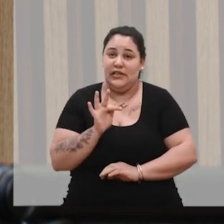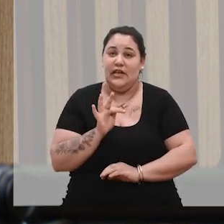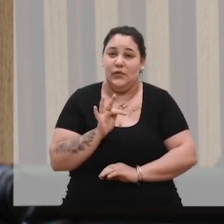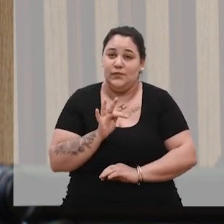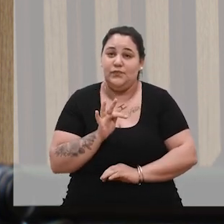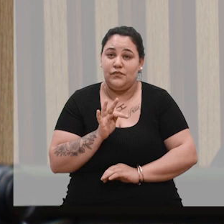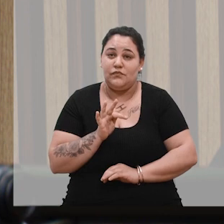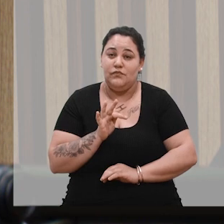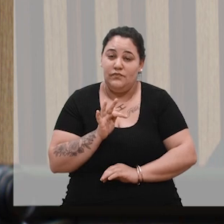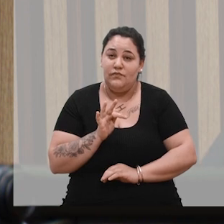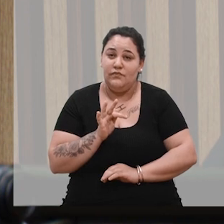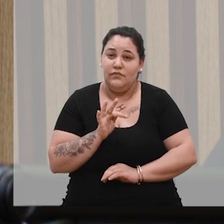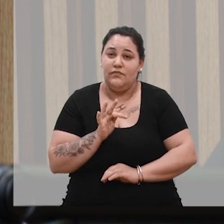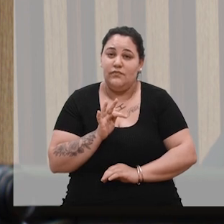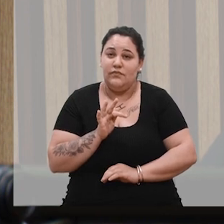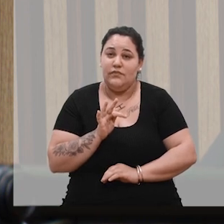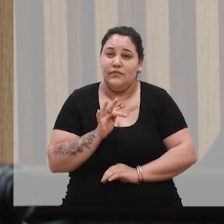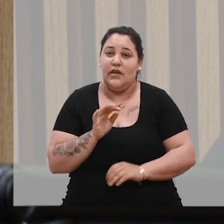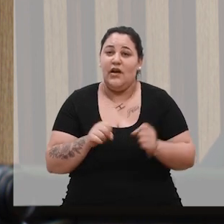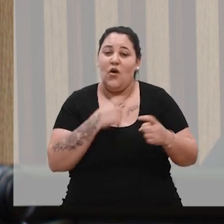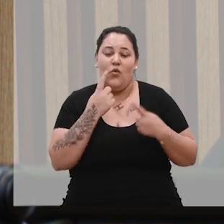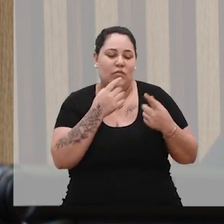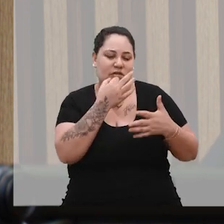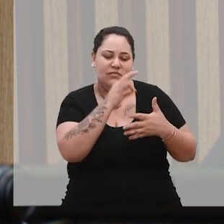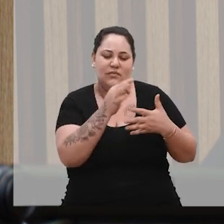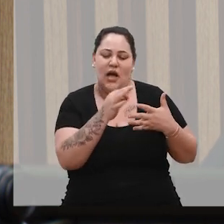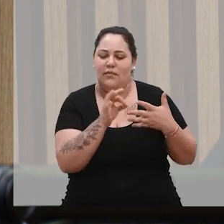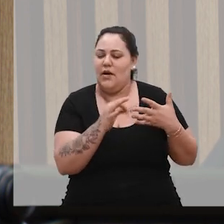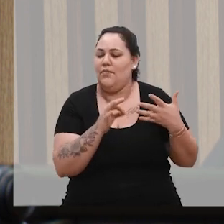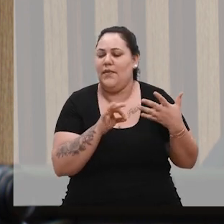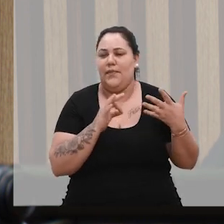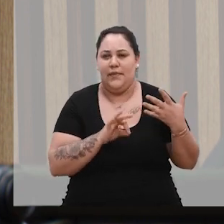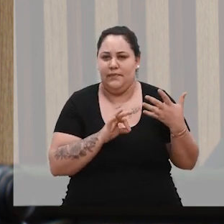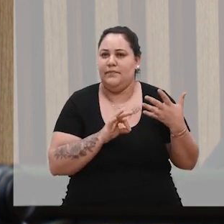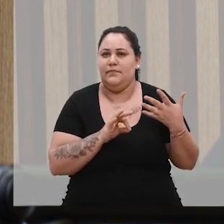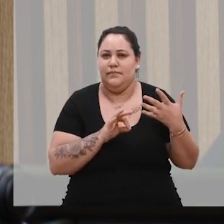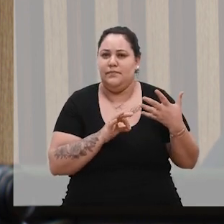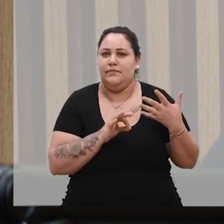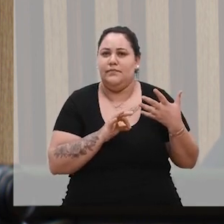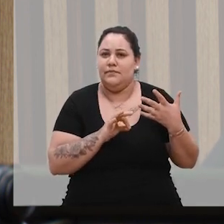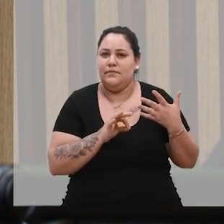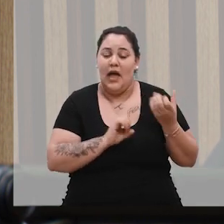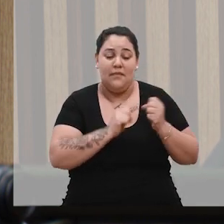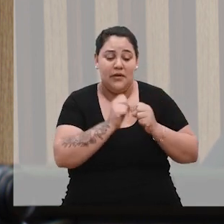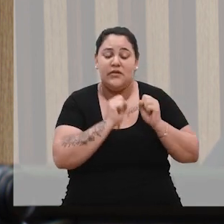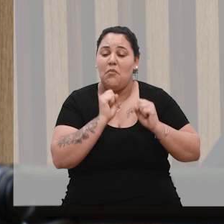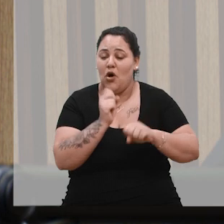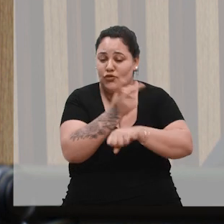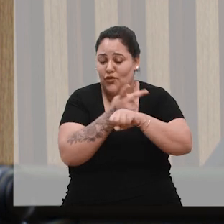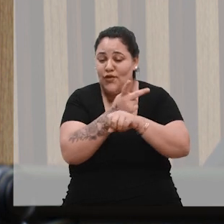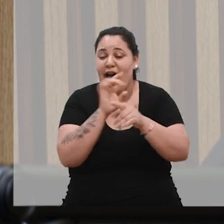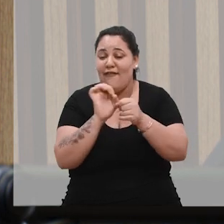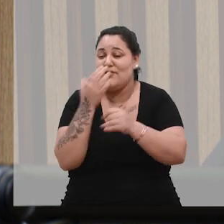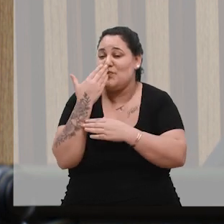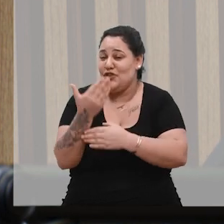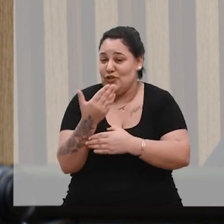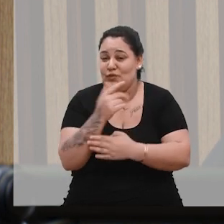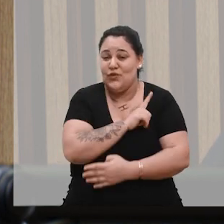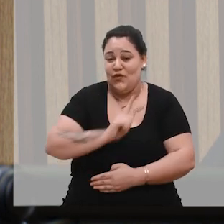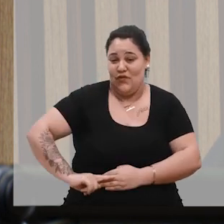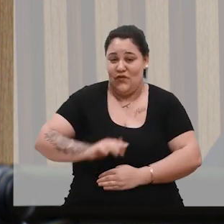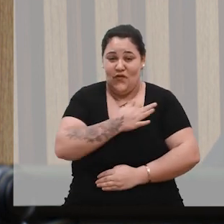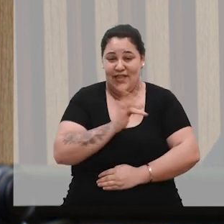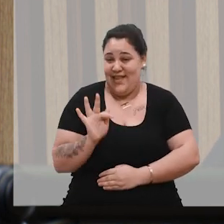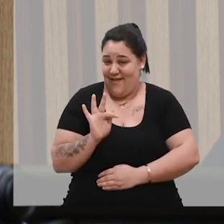a da amamentação. Então, assim, são alguns requisitos que a gente pode preencher, a empresa pode ir atrás, fazer a solicitação ao governo